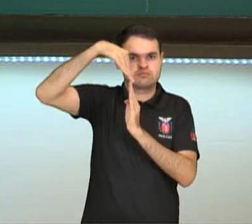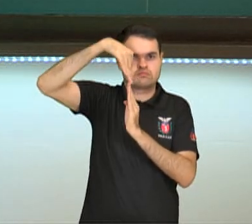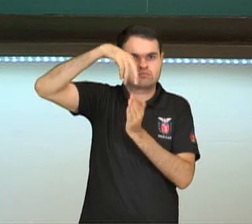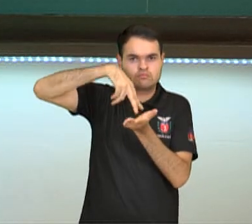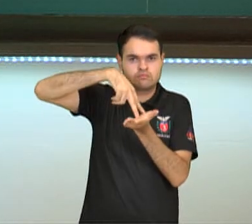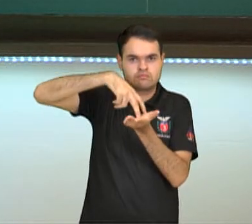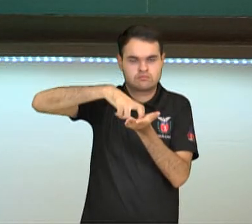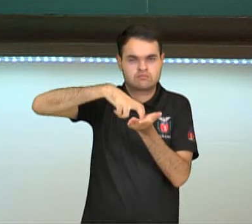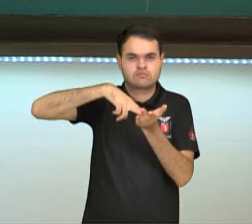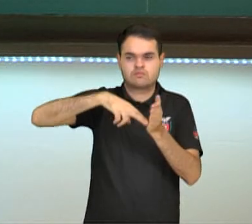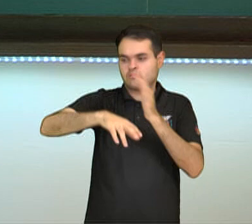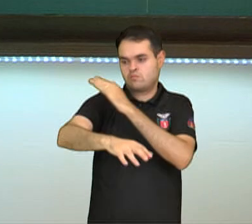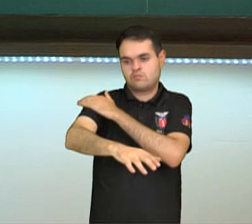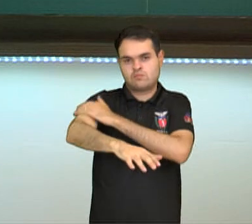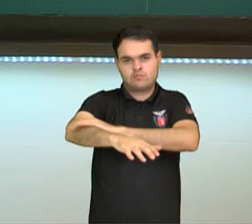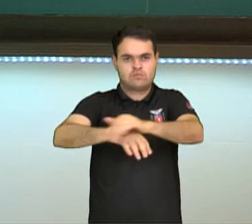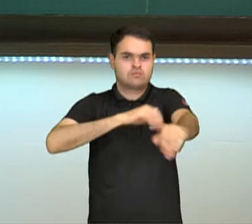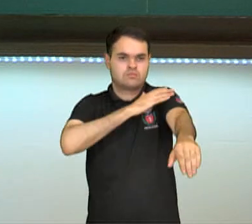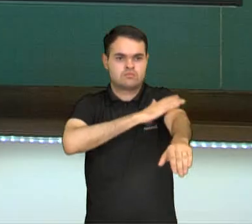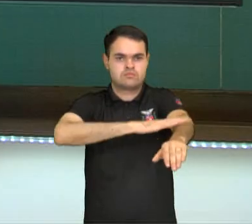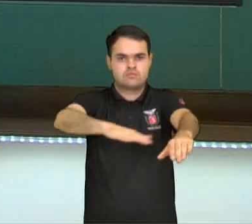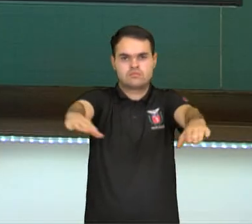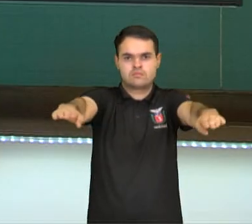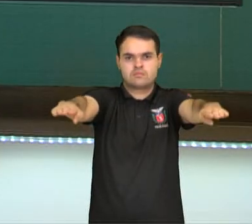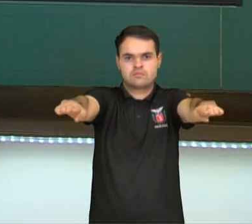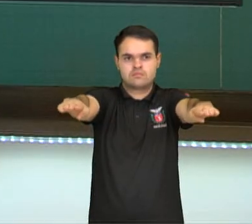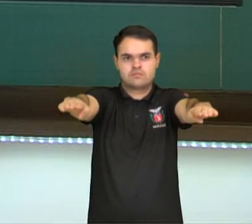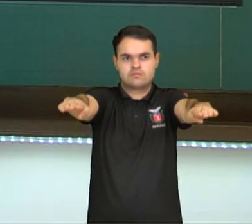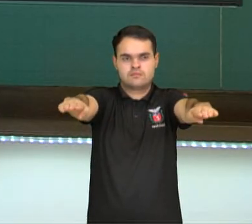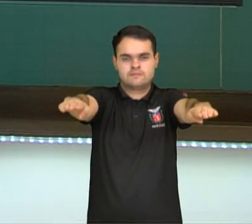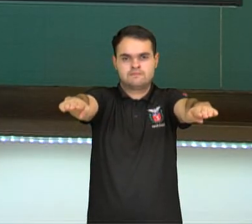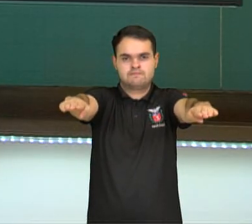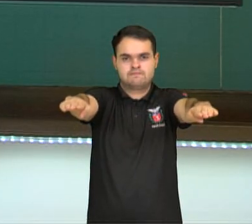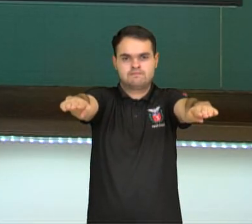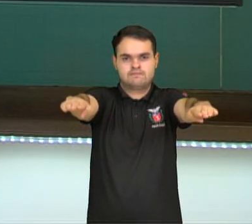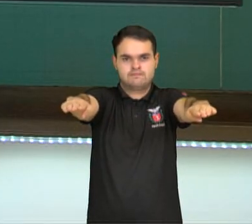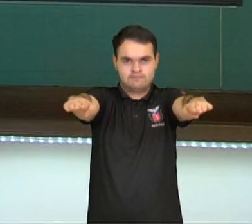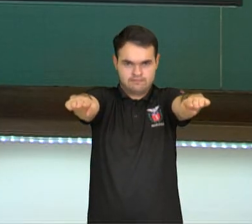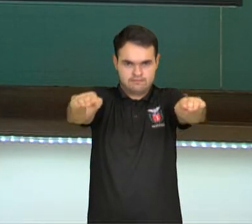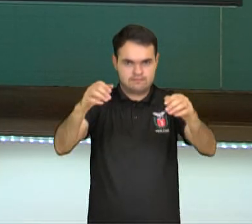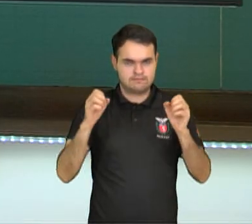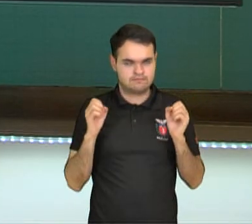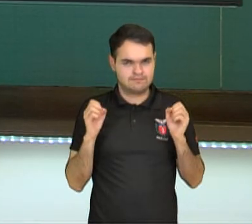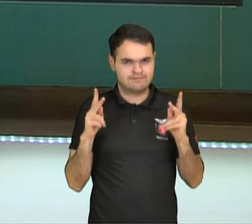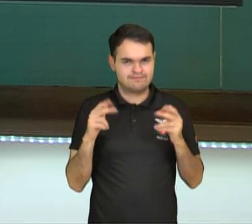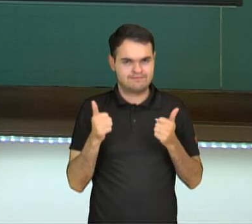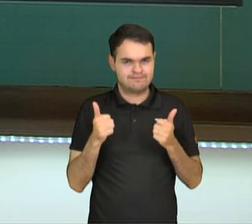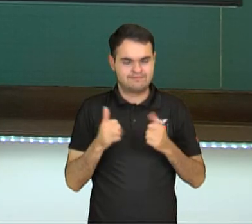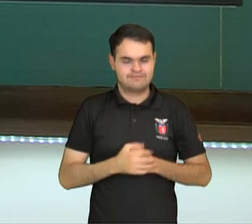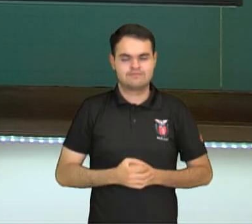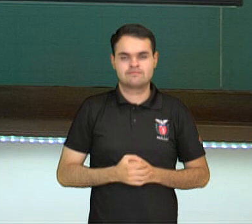dos braços, né? Os braços estendidos à frente, ok?